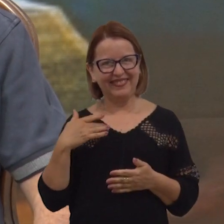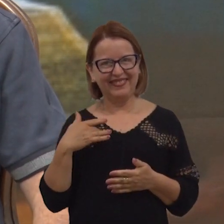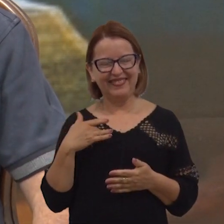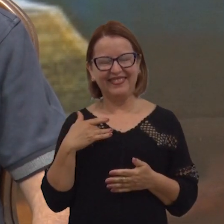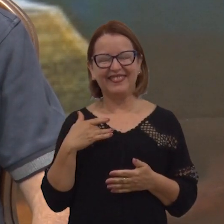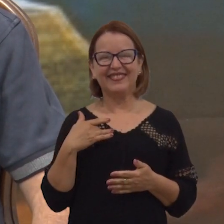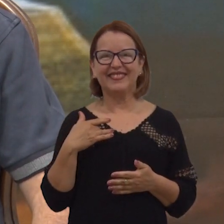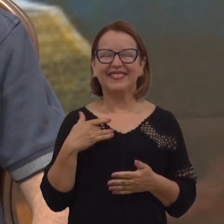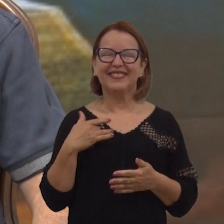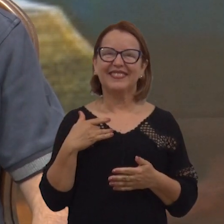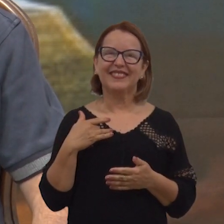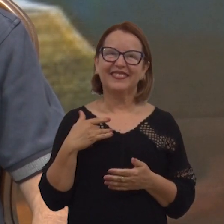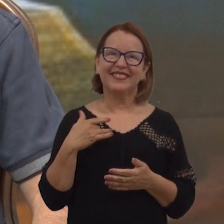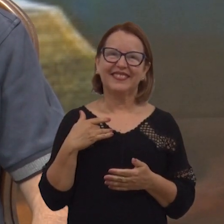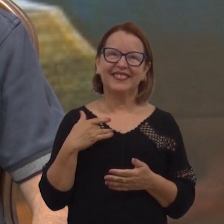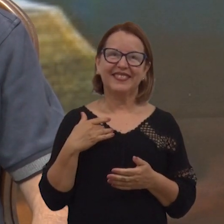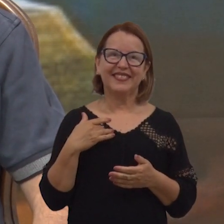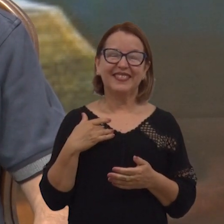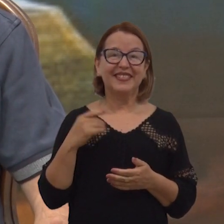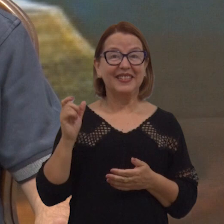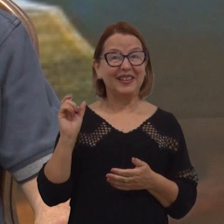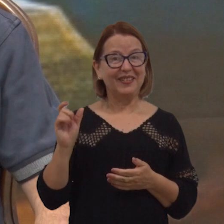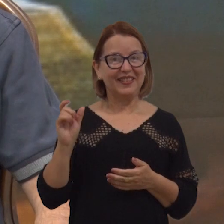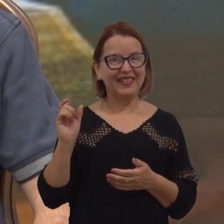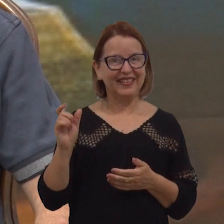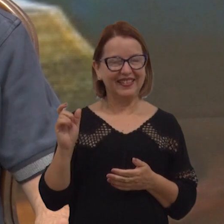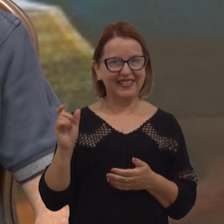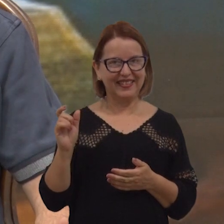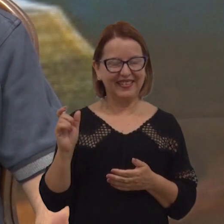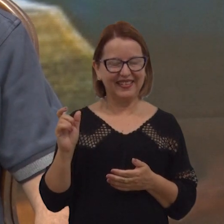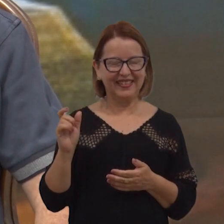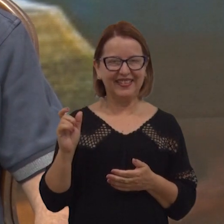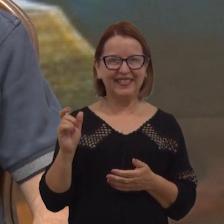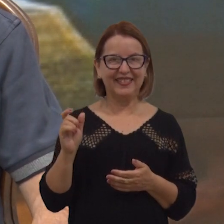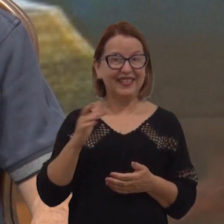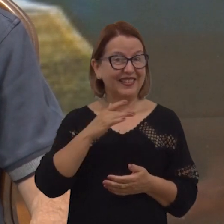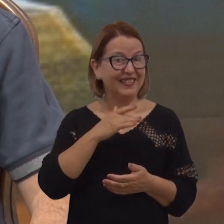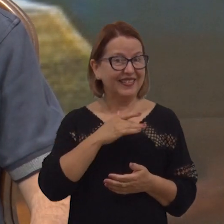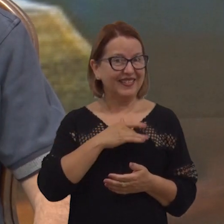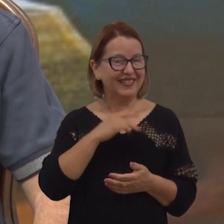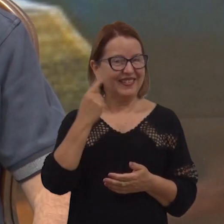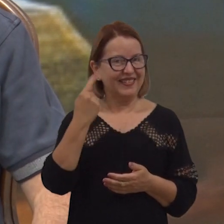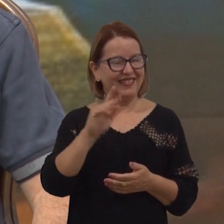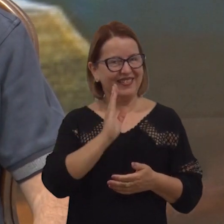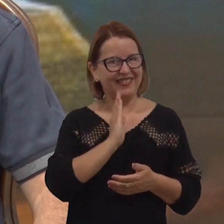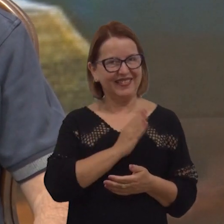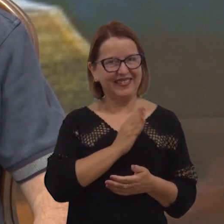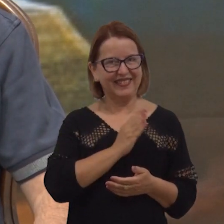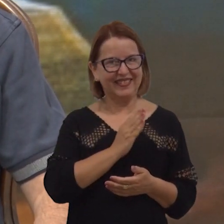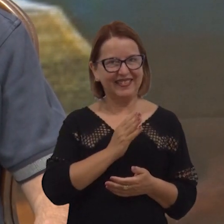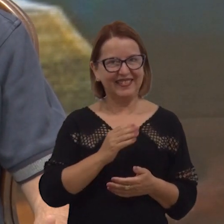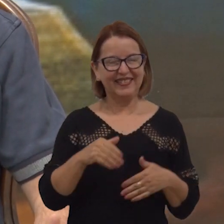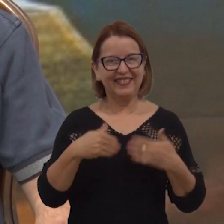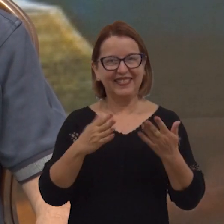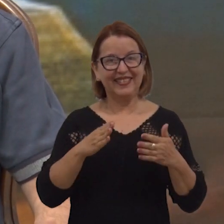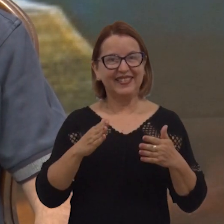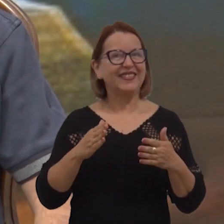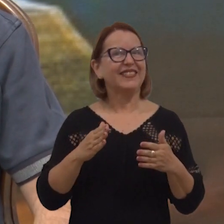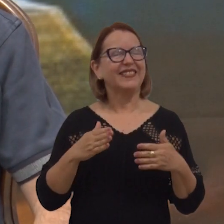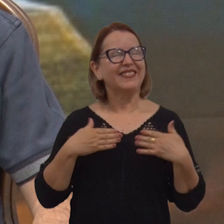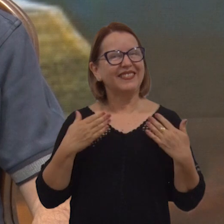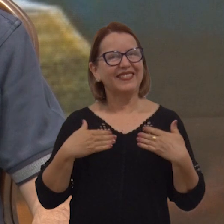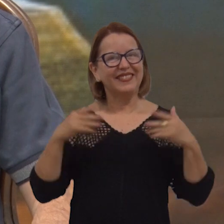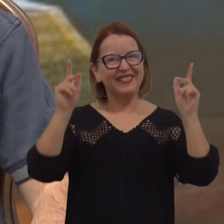saúde e que essa palavra venha também ao encontro do seu coração, trazendo